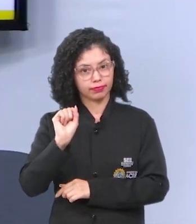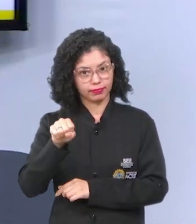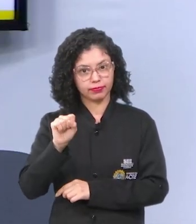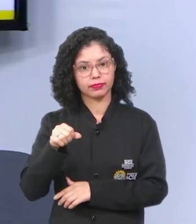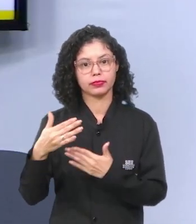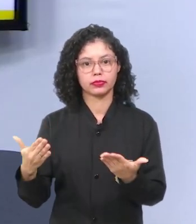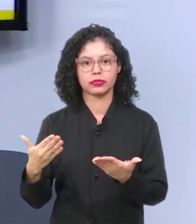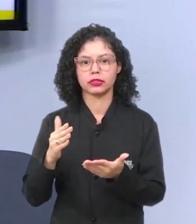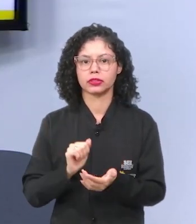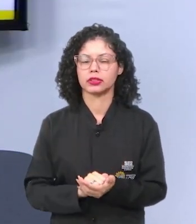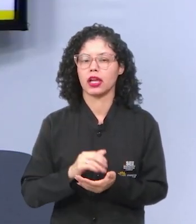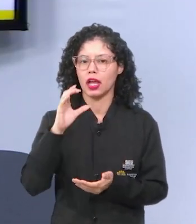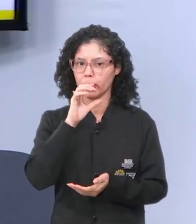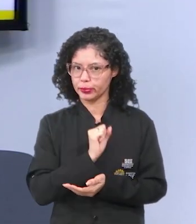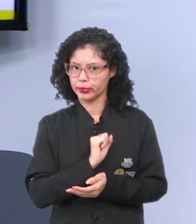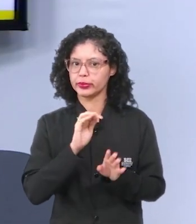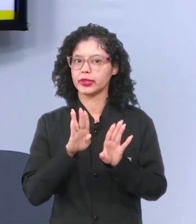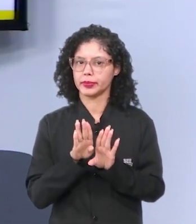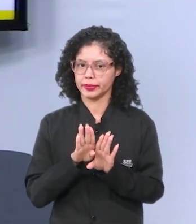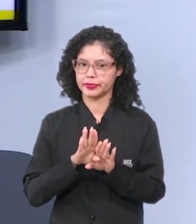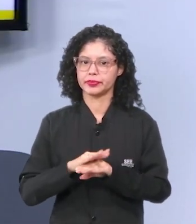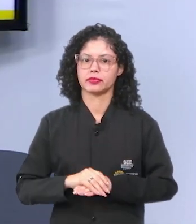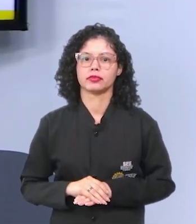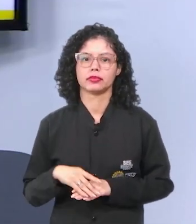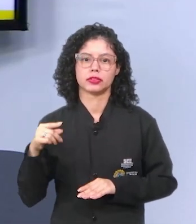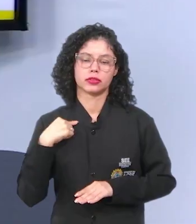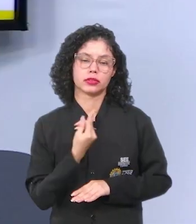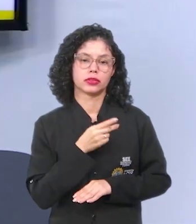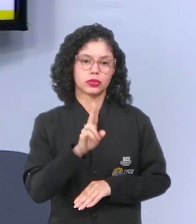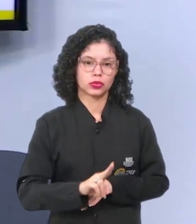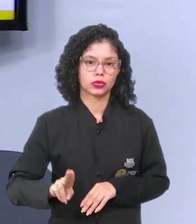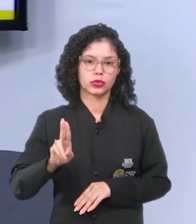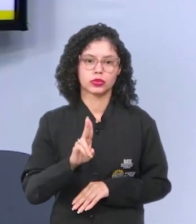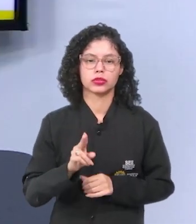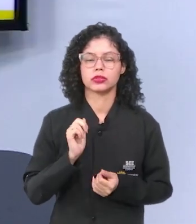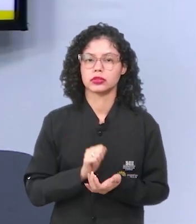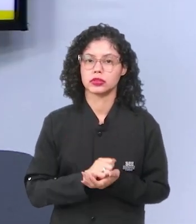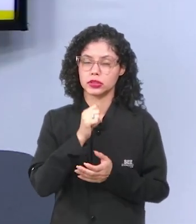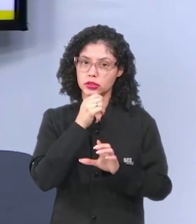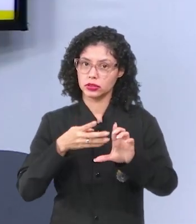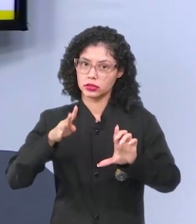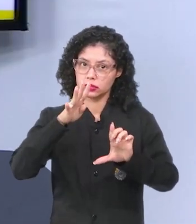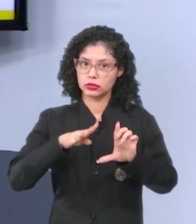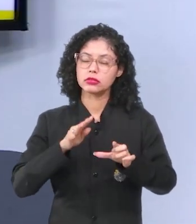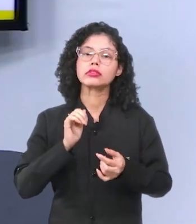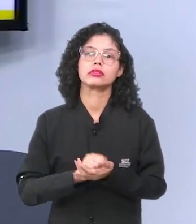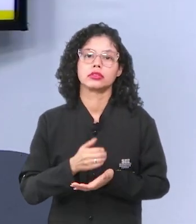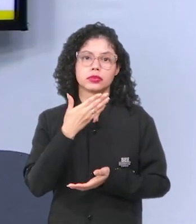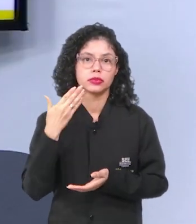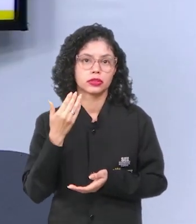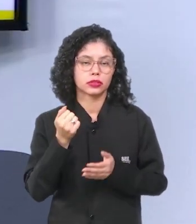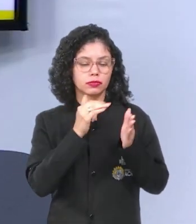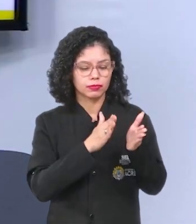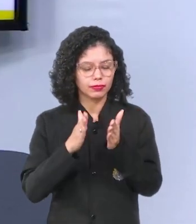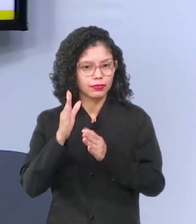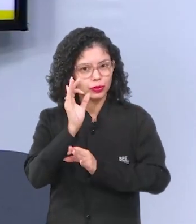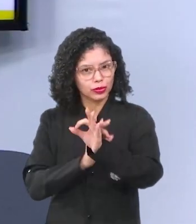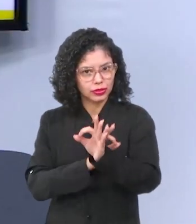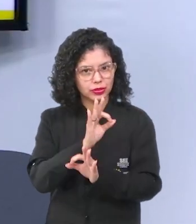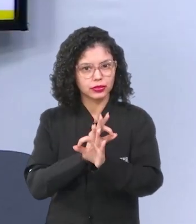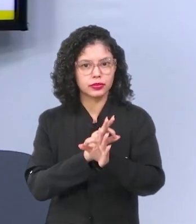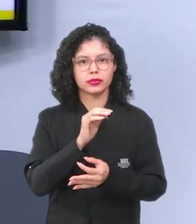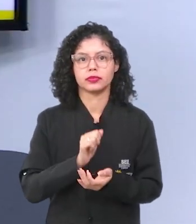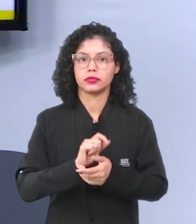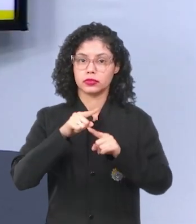um jeito até mais rápido. A gente usa muito esse quadro porque é melhor, fácil de organização.